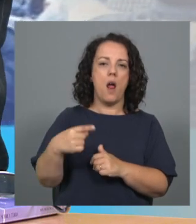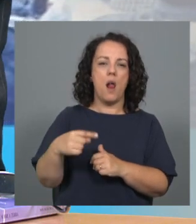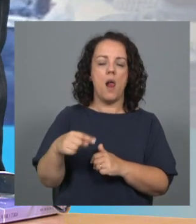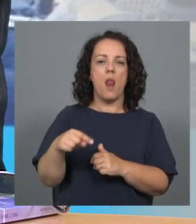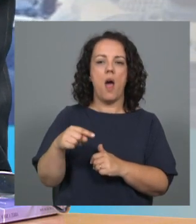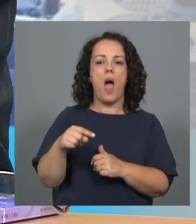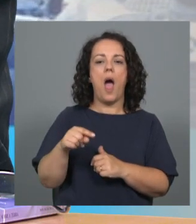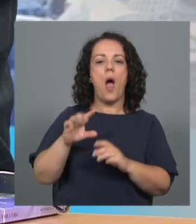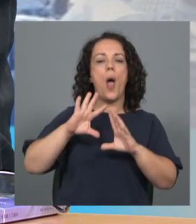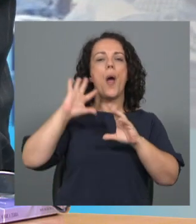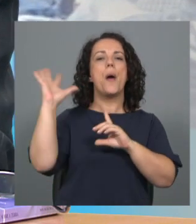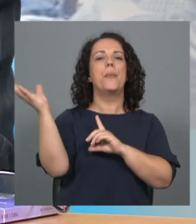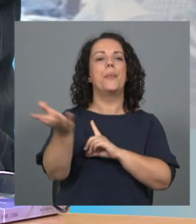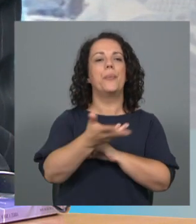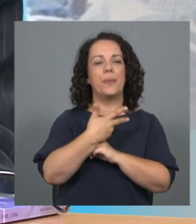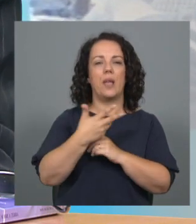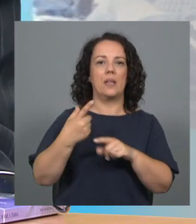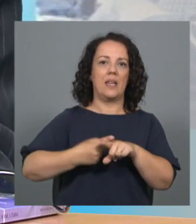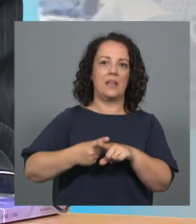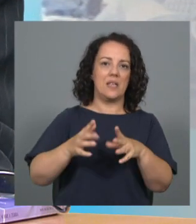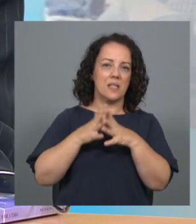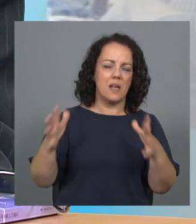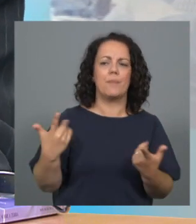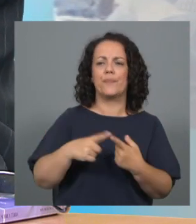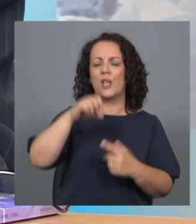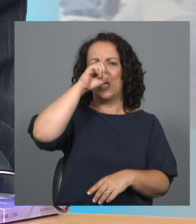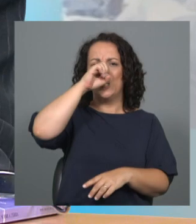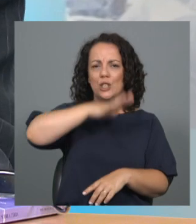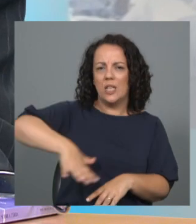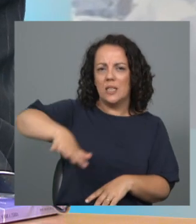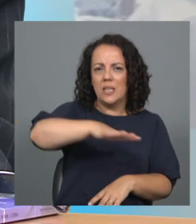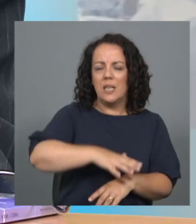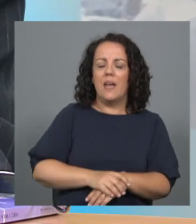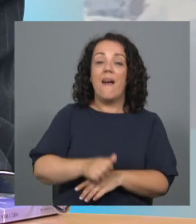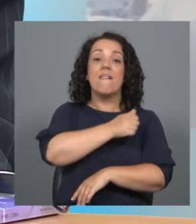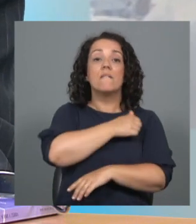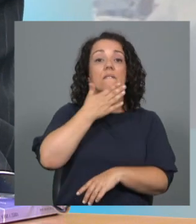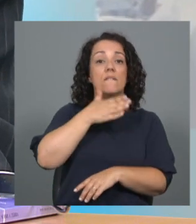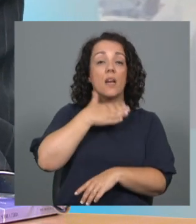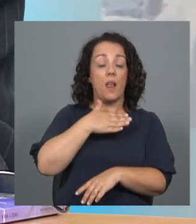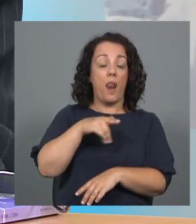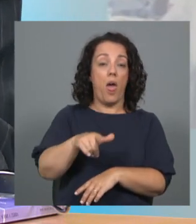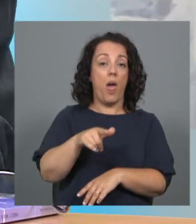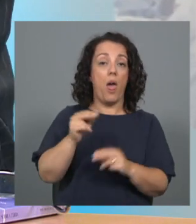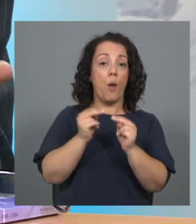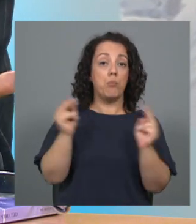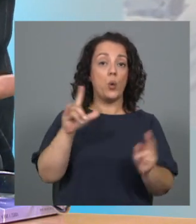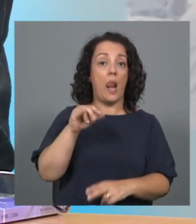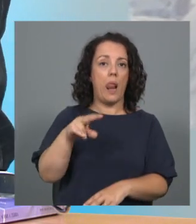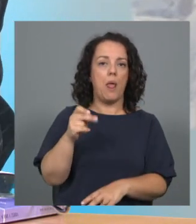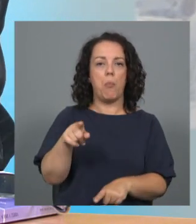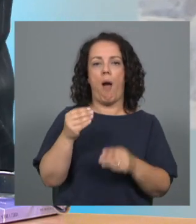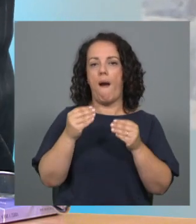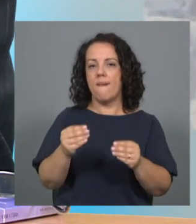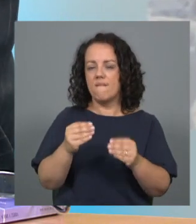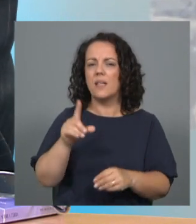de ambientes de grande interesse, jardins. A vila de Ponte do Lima, que é uma preciosidade, a